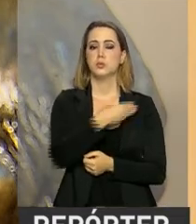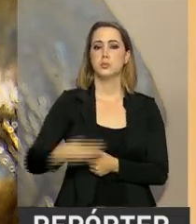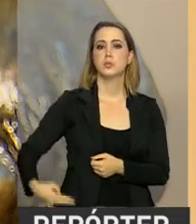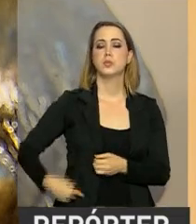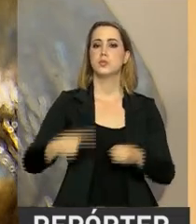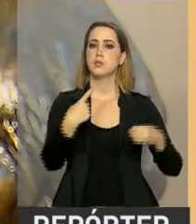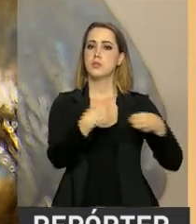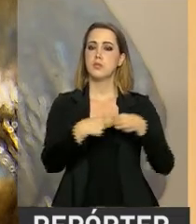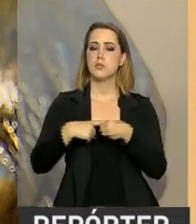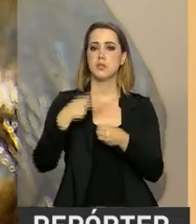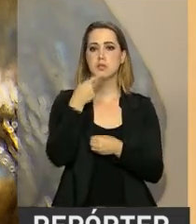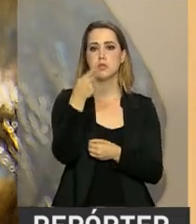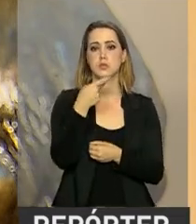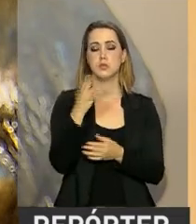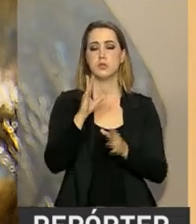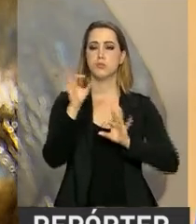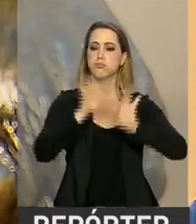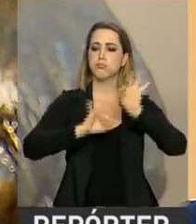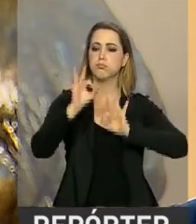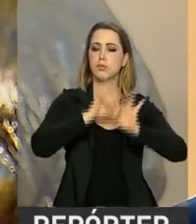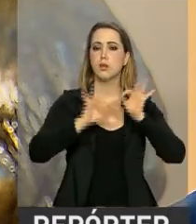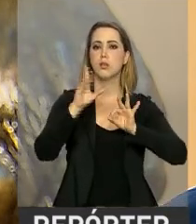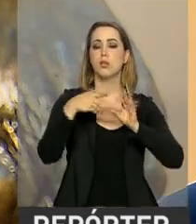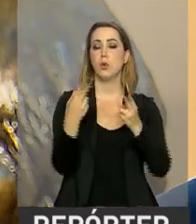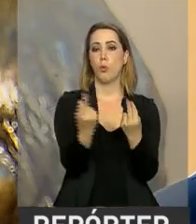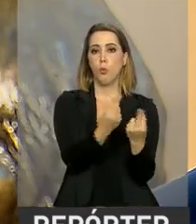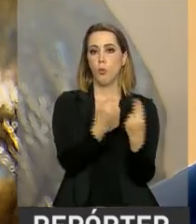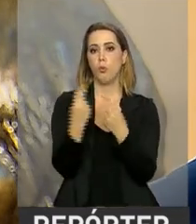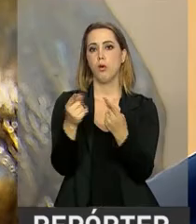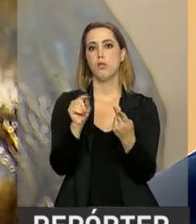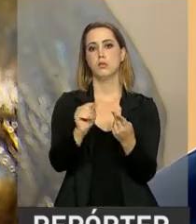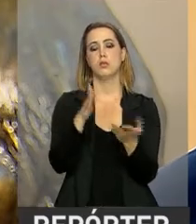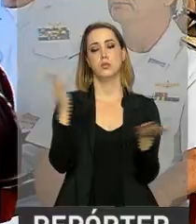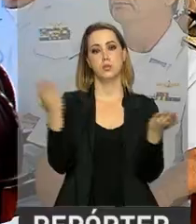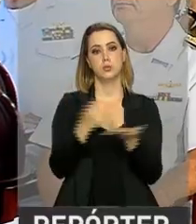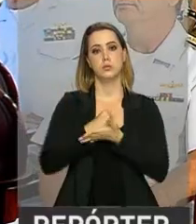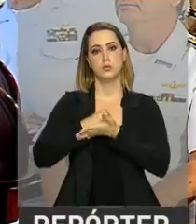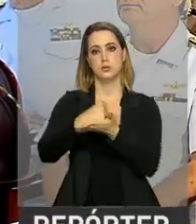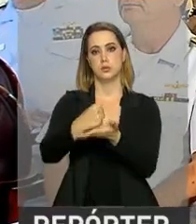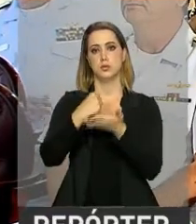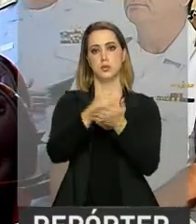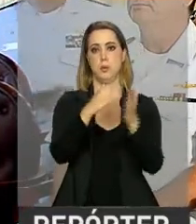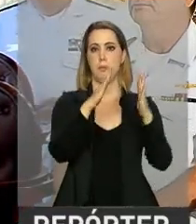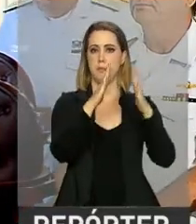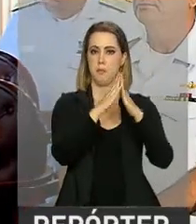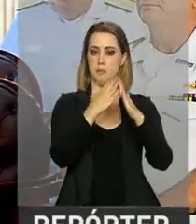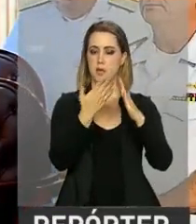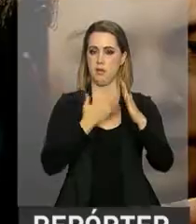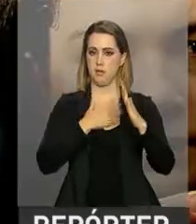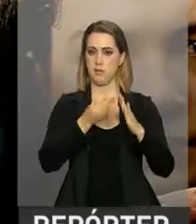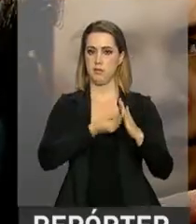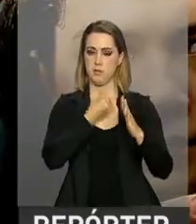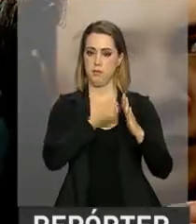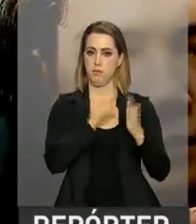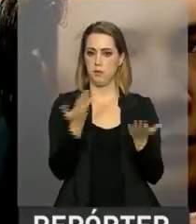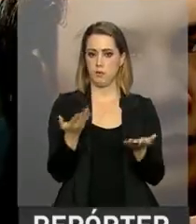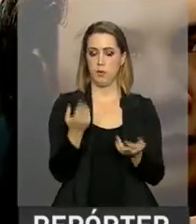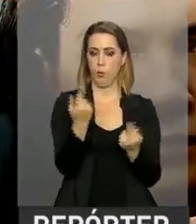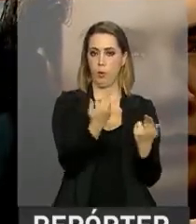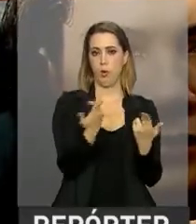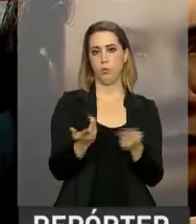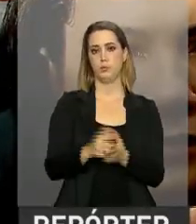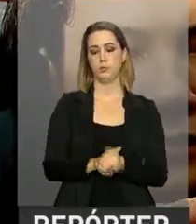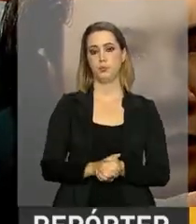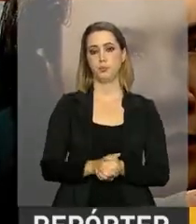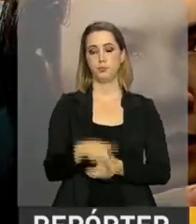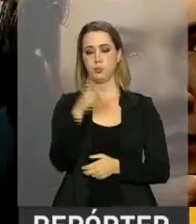Araújo, as condições operacionais serão semelhantes às oferecidas no programa Minha Casa Minha Vida. Ouvindo a